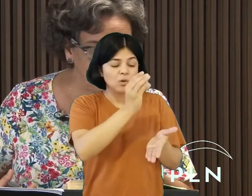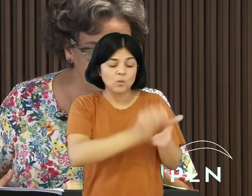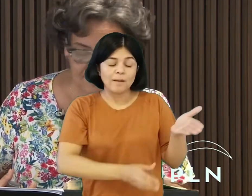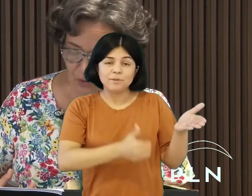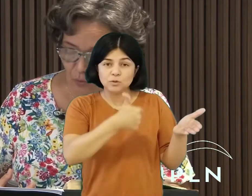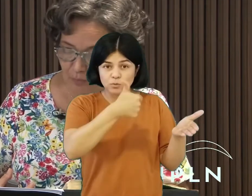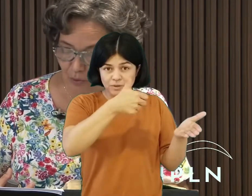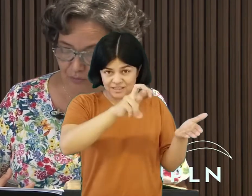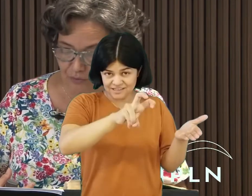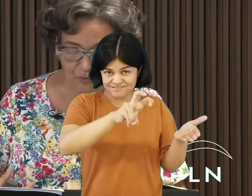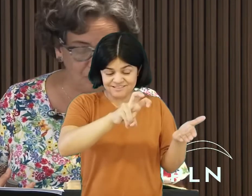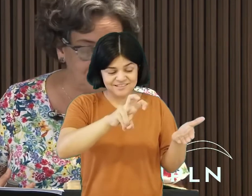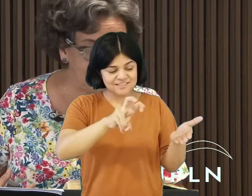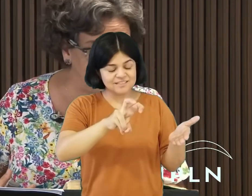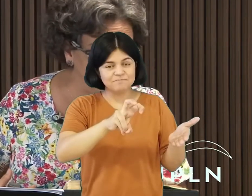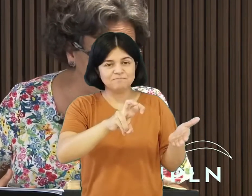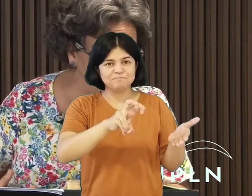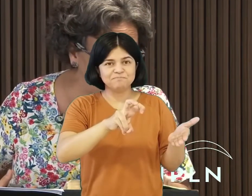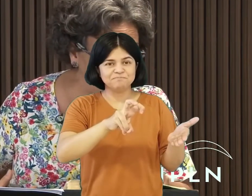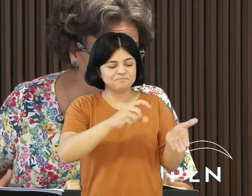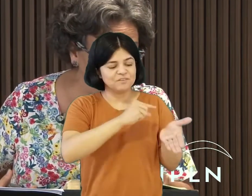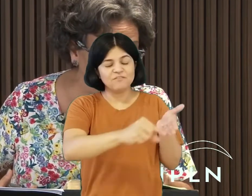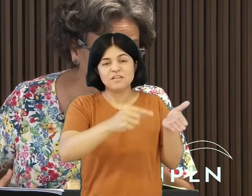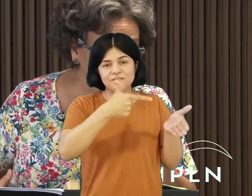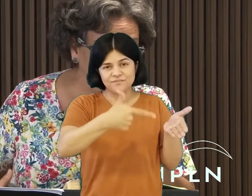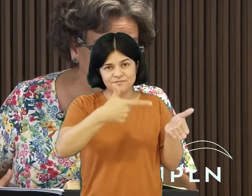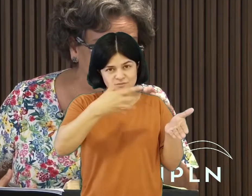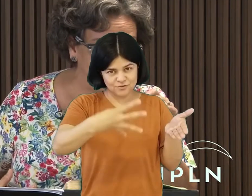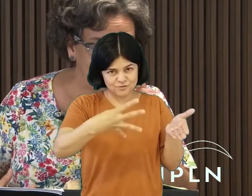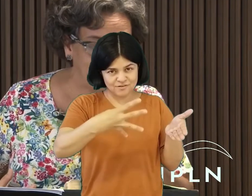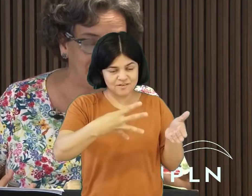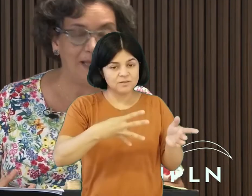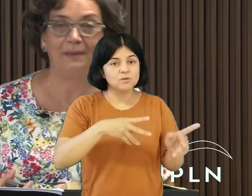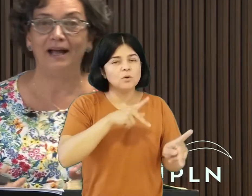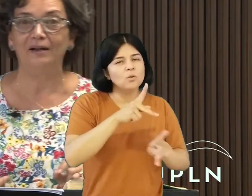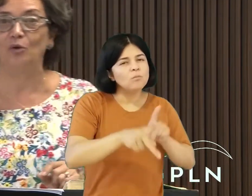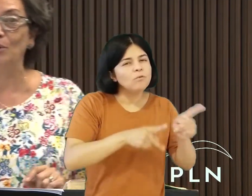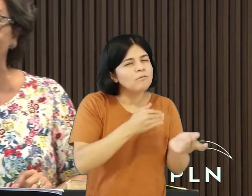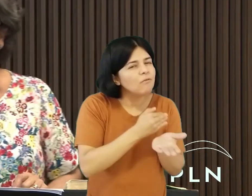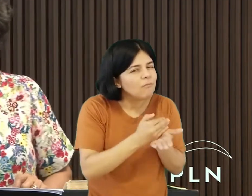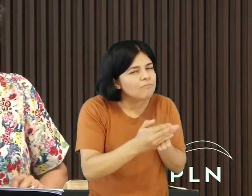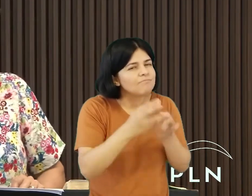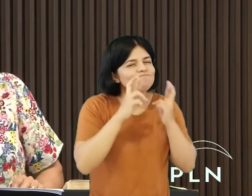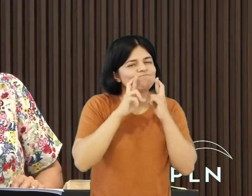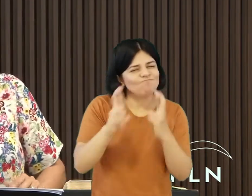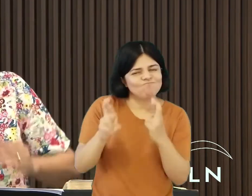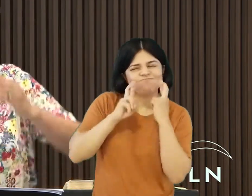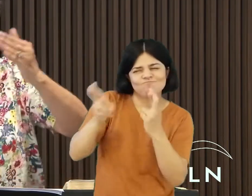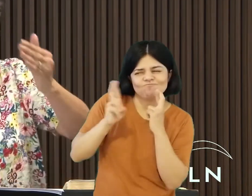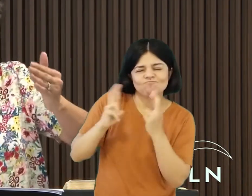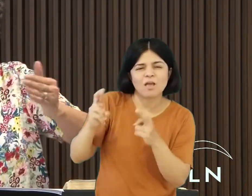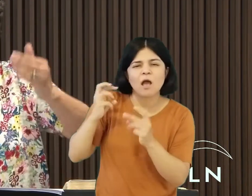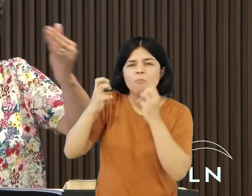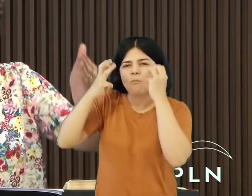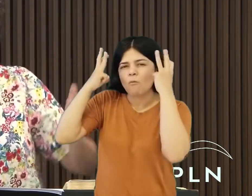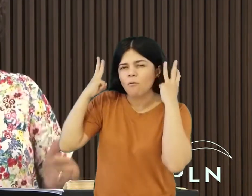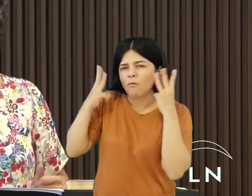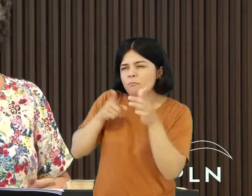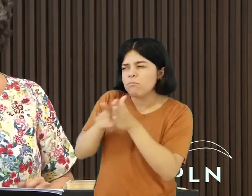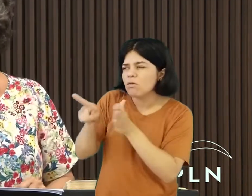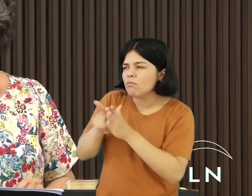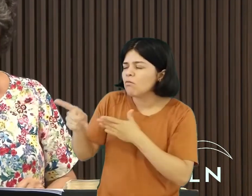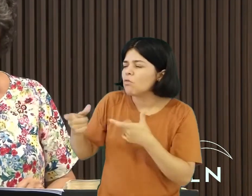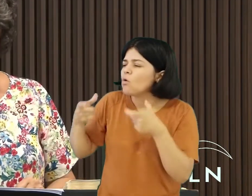capítulo 15, versículo 24, o povo então começa a reclamar com Moisés, dizendo: cadê a